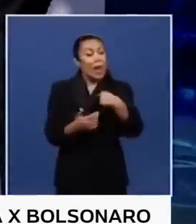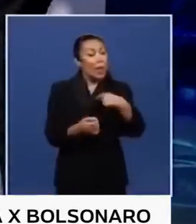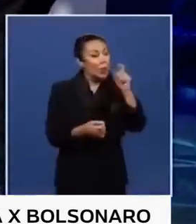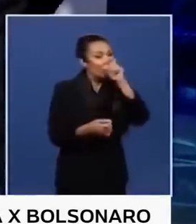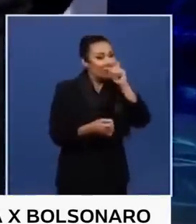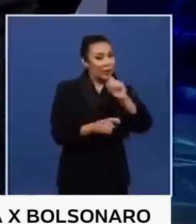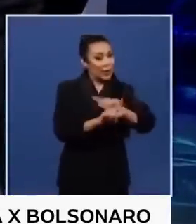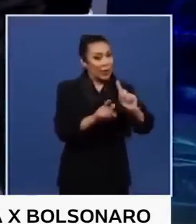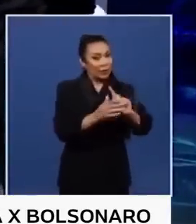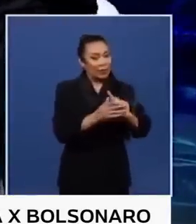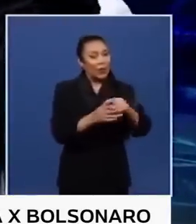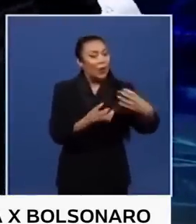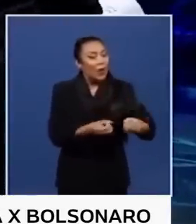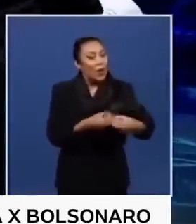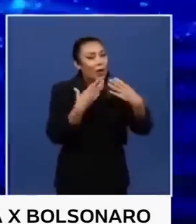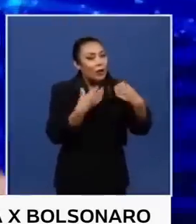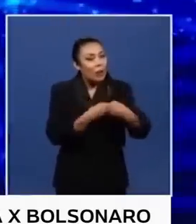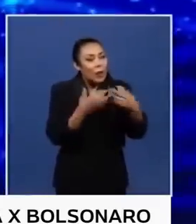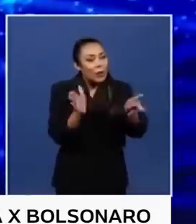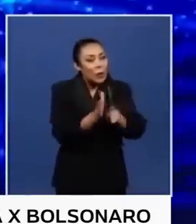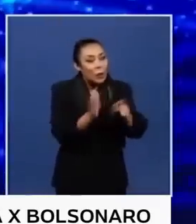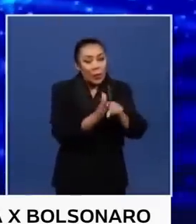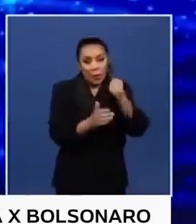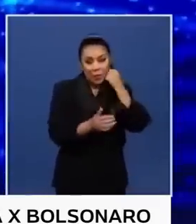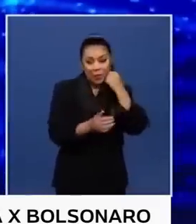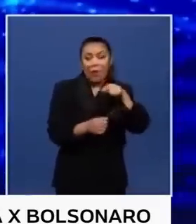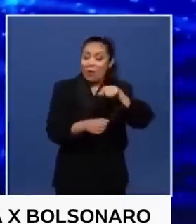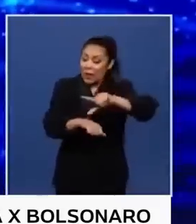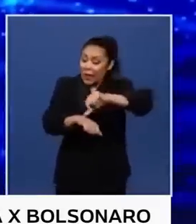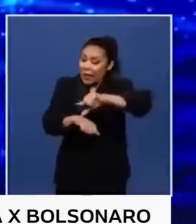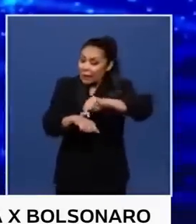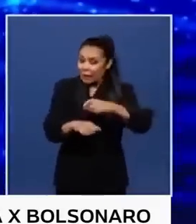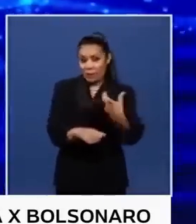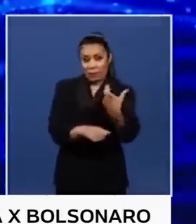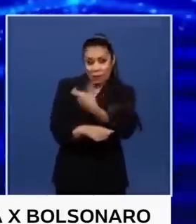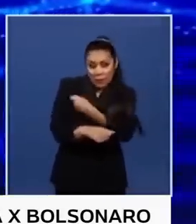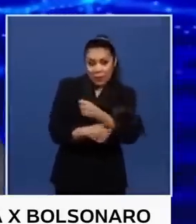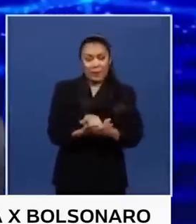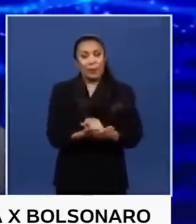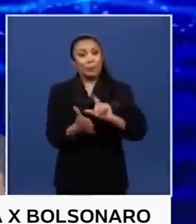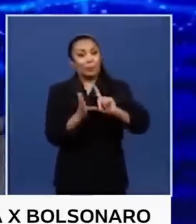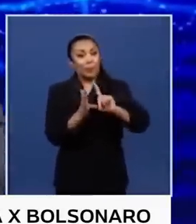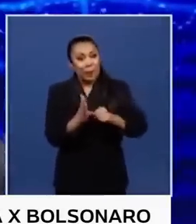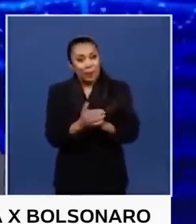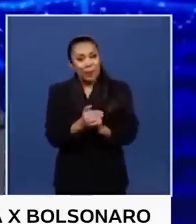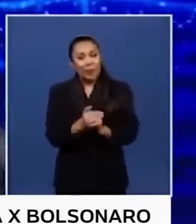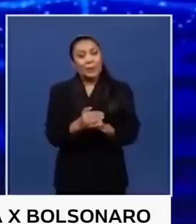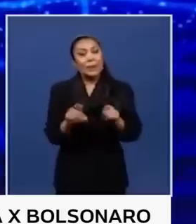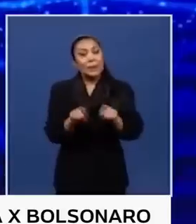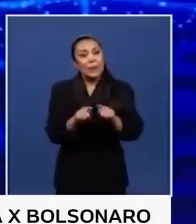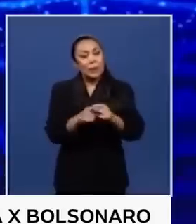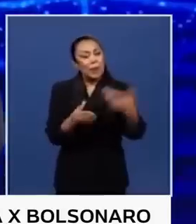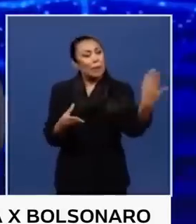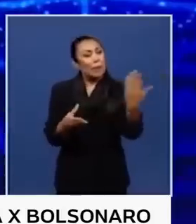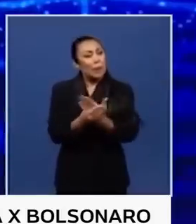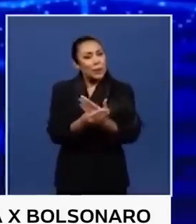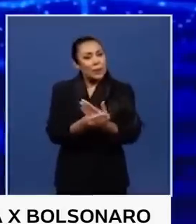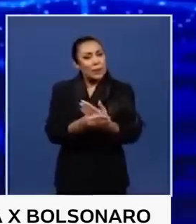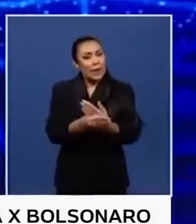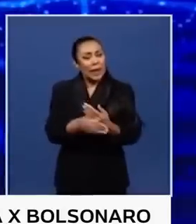São dados científicos. O senhor atrasou a vacina, depois teve um processo, inclusive, de